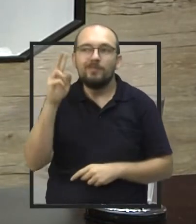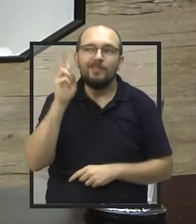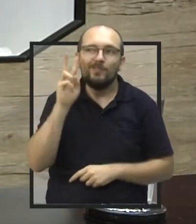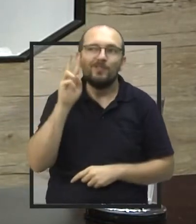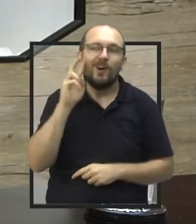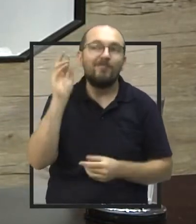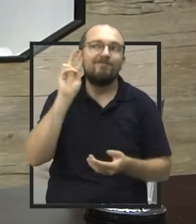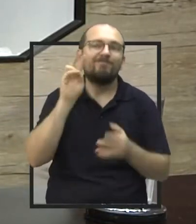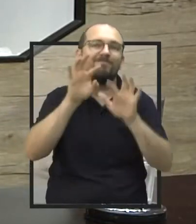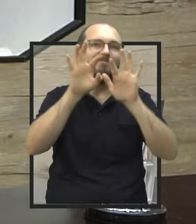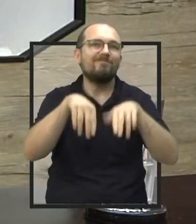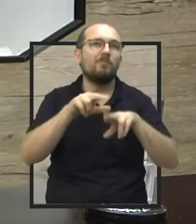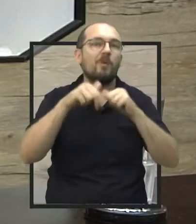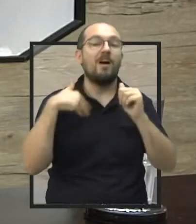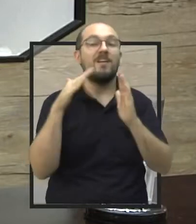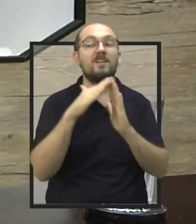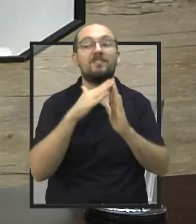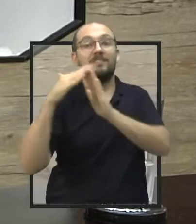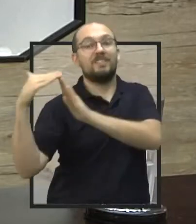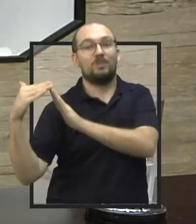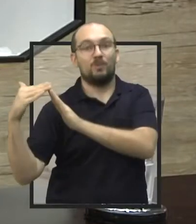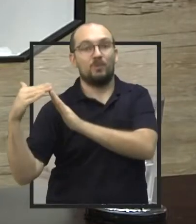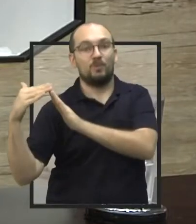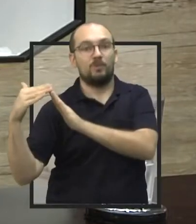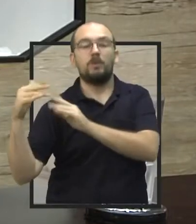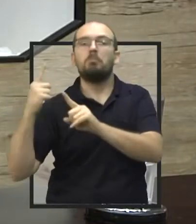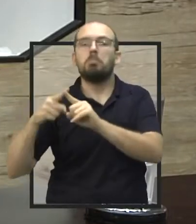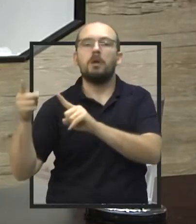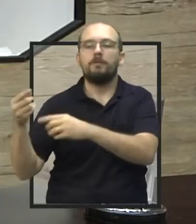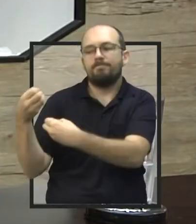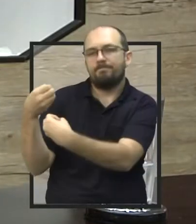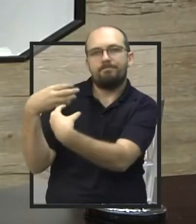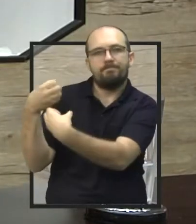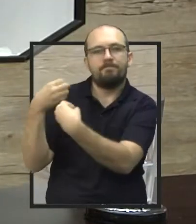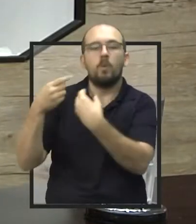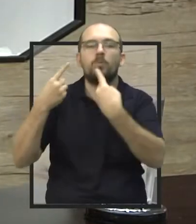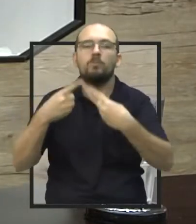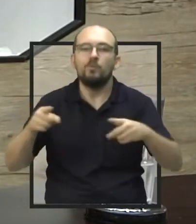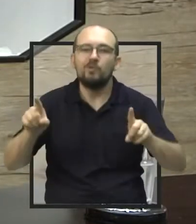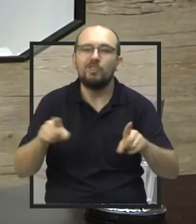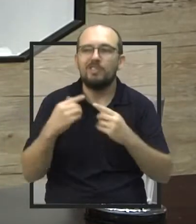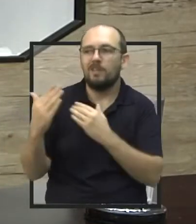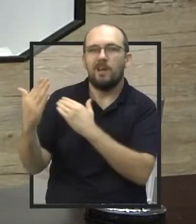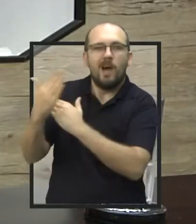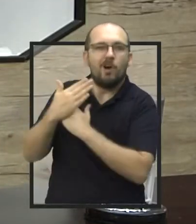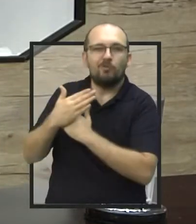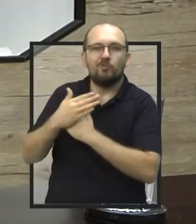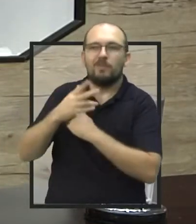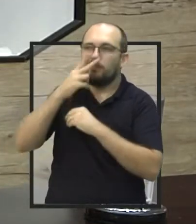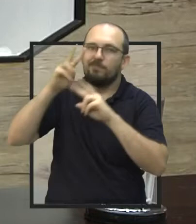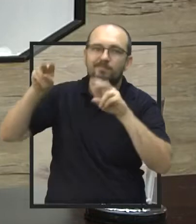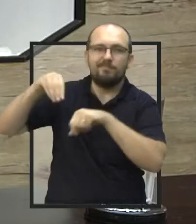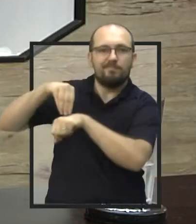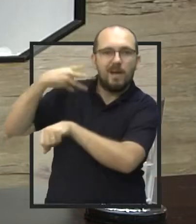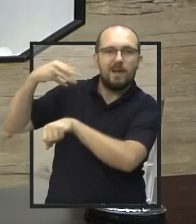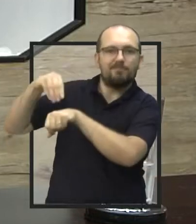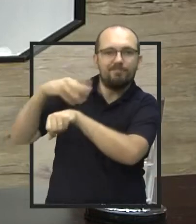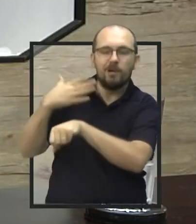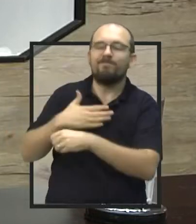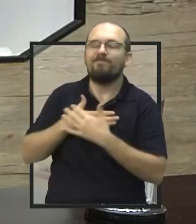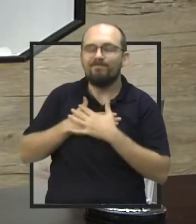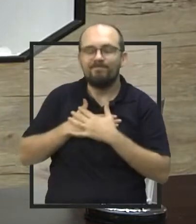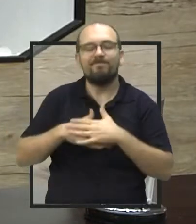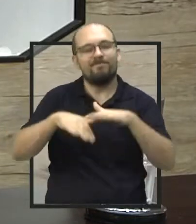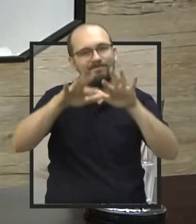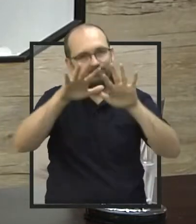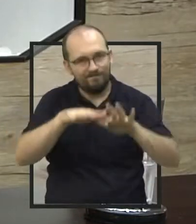de lutar por um ambiente saudável de trabalho. Graças a Deus hoje eu estou num ambiente legal e é super bacana. A gente sabe o quanto que isso é